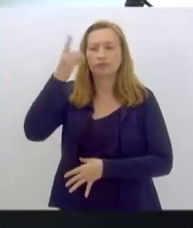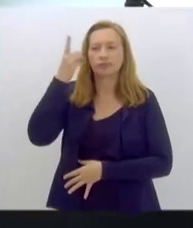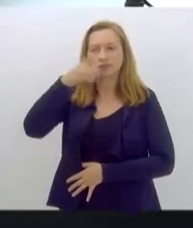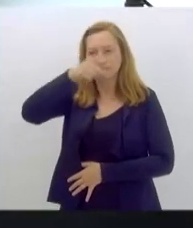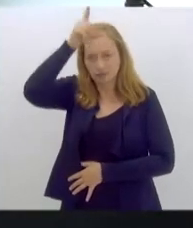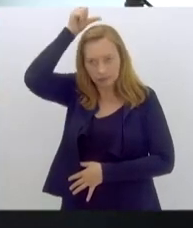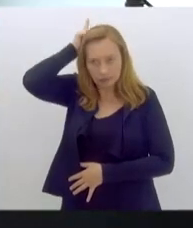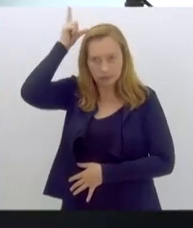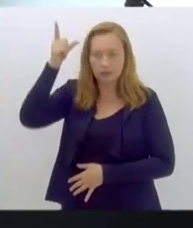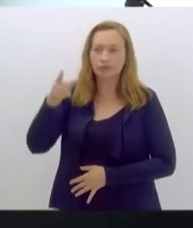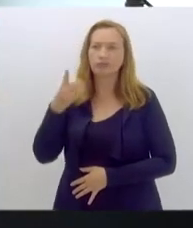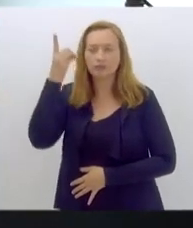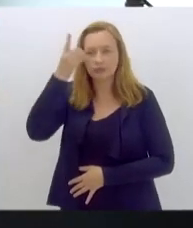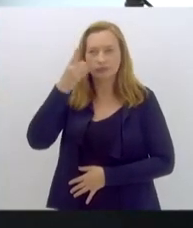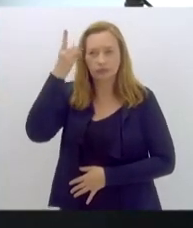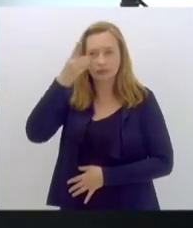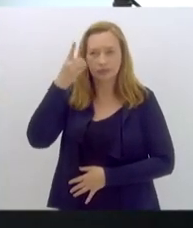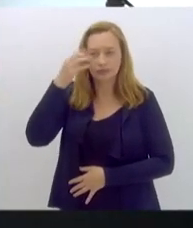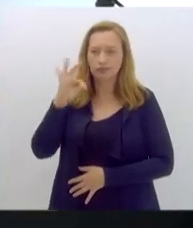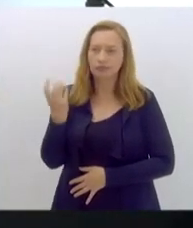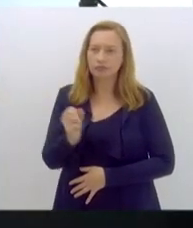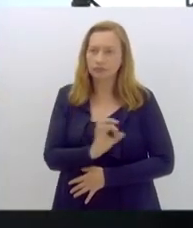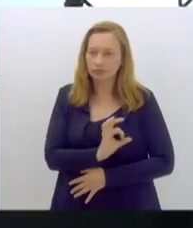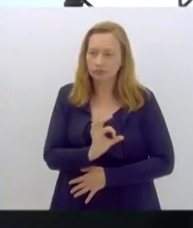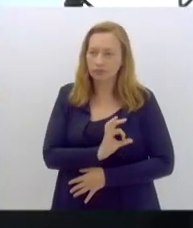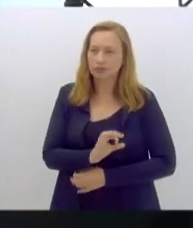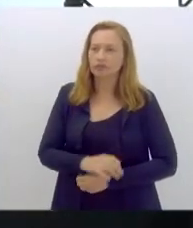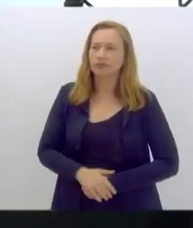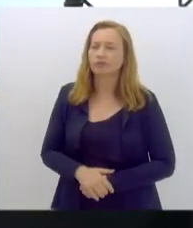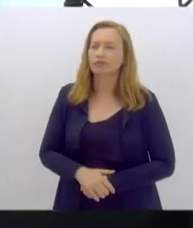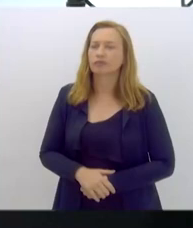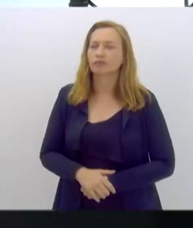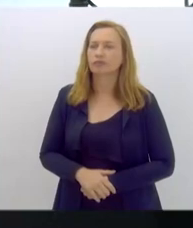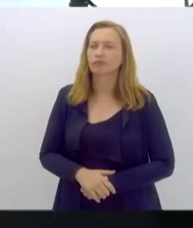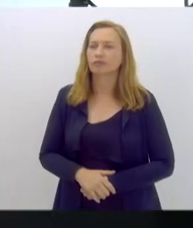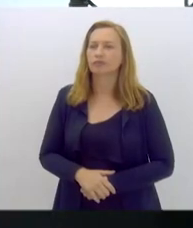grande deputada Marta Rocha